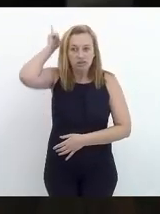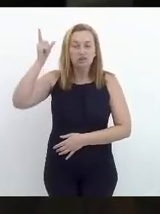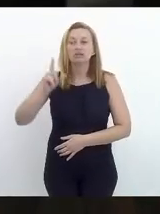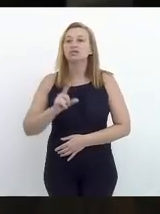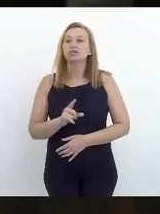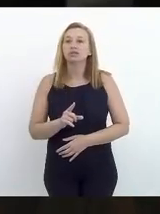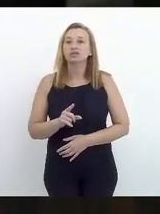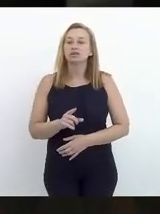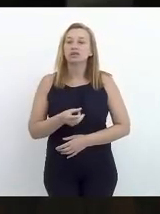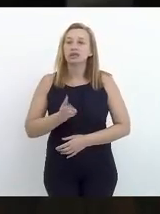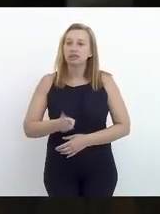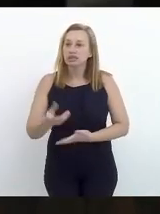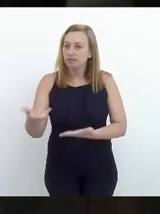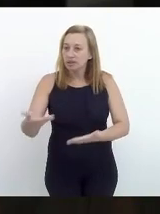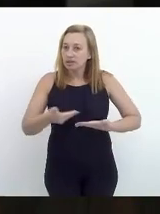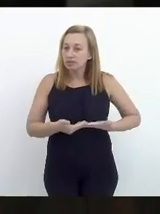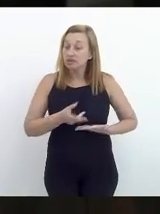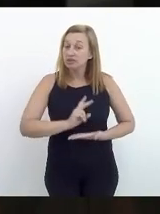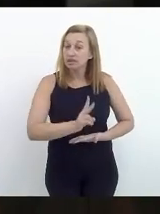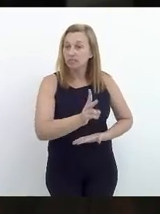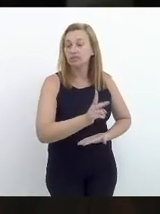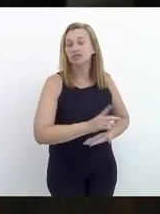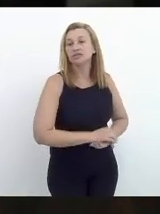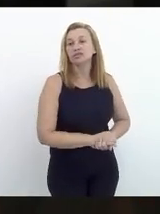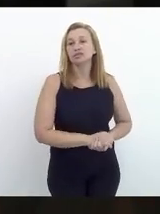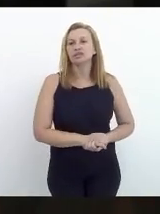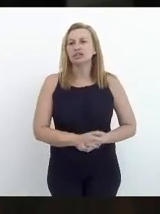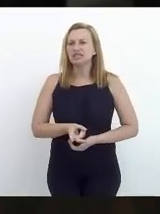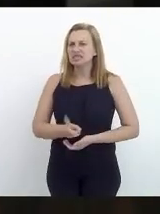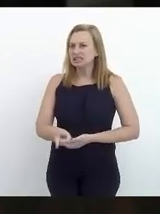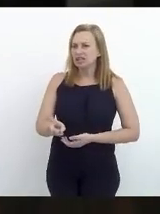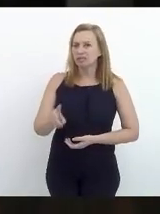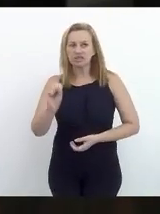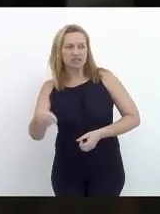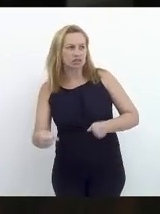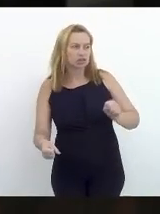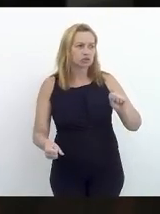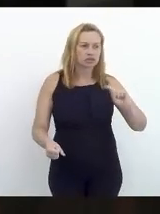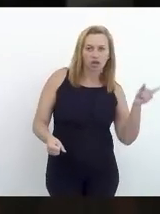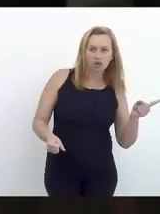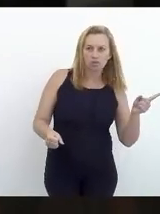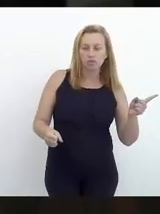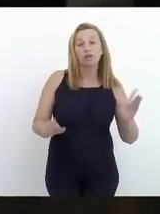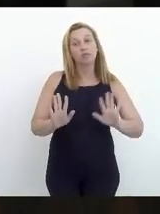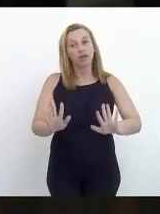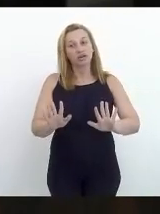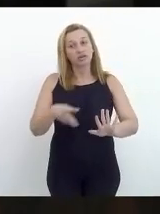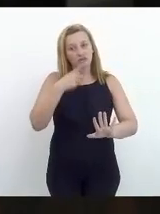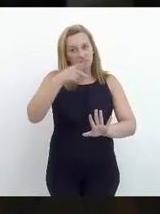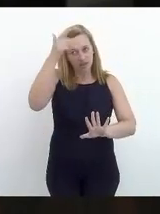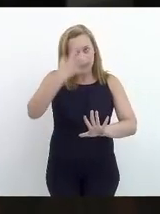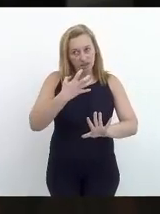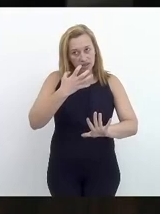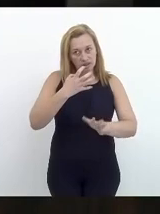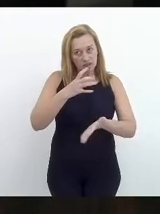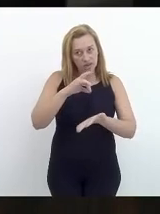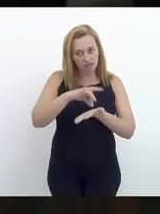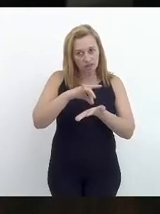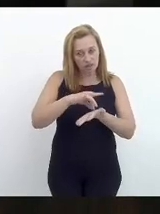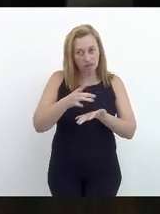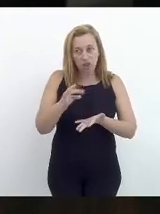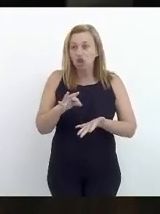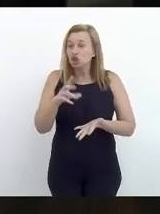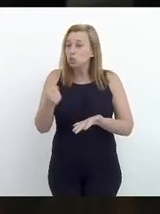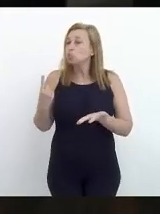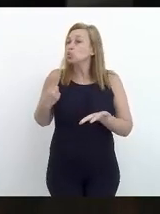sempre recebi, e digo sempre, não é sempre que vai ser sim ou não, mas vamos ser sinceros. E tudo que a